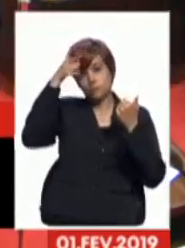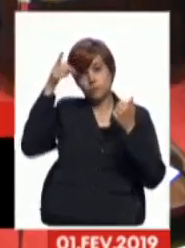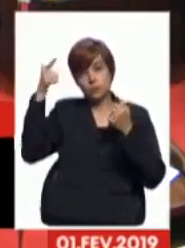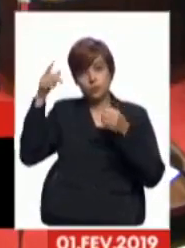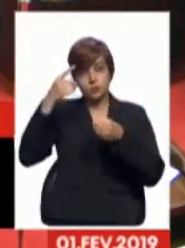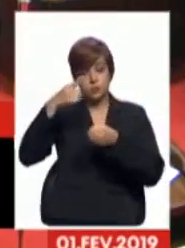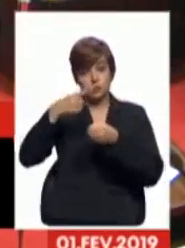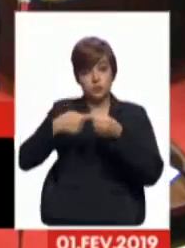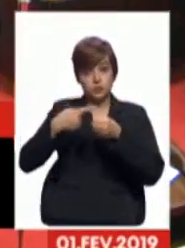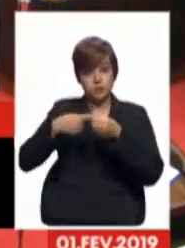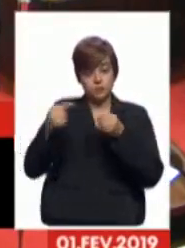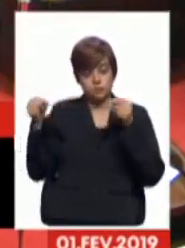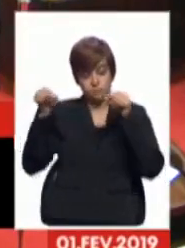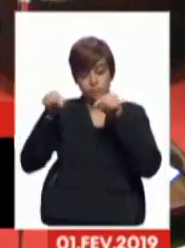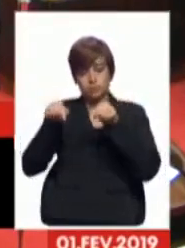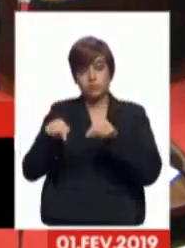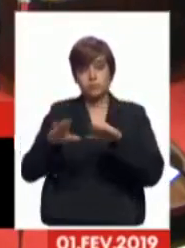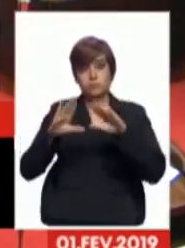Assembleia.